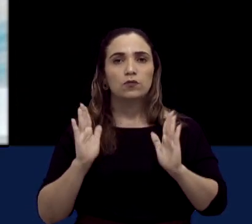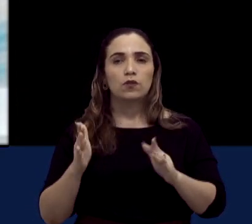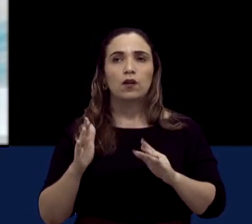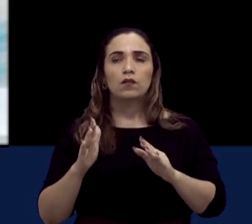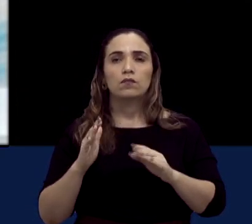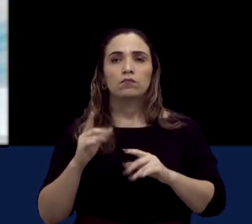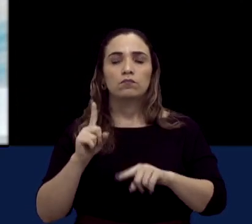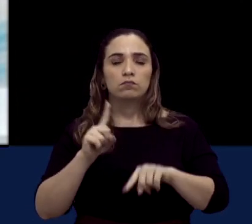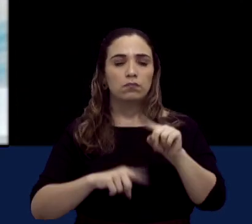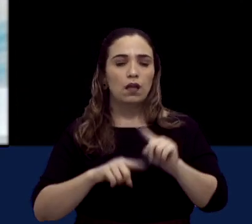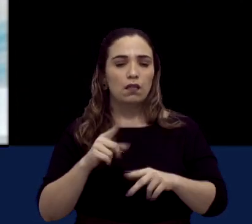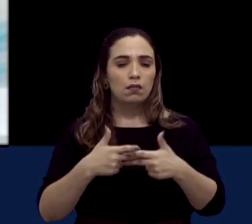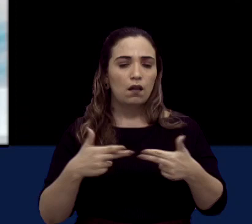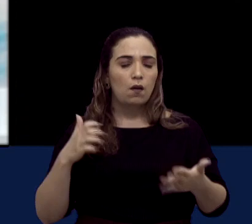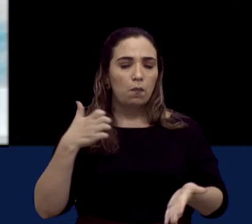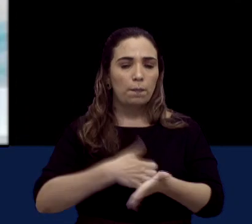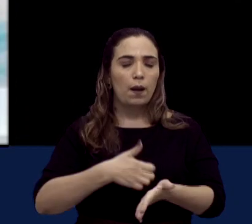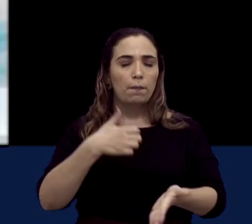equipamos